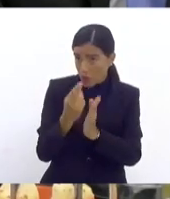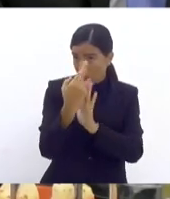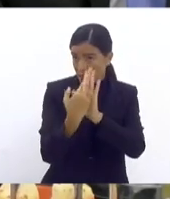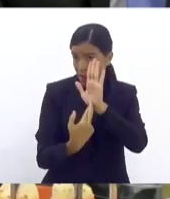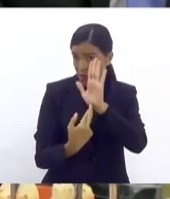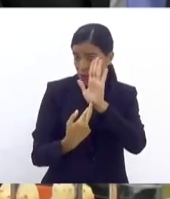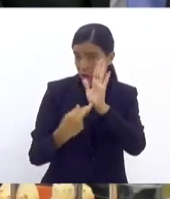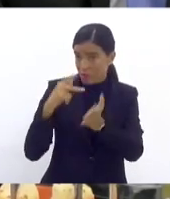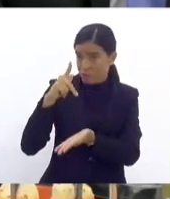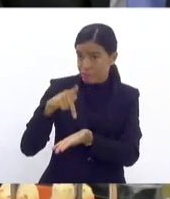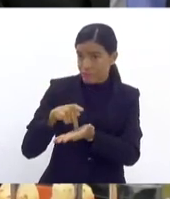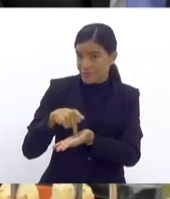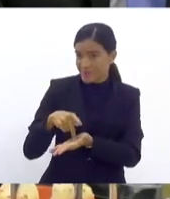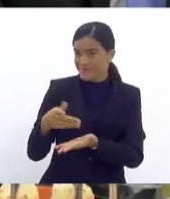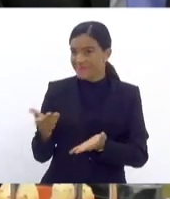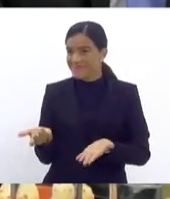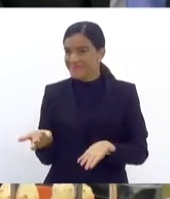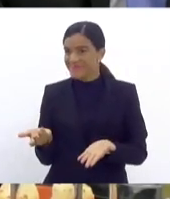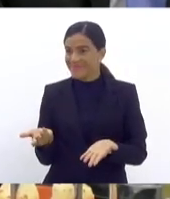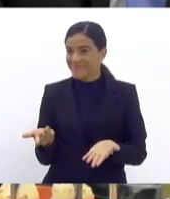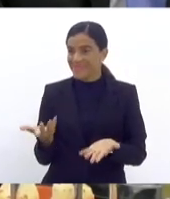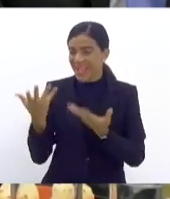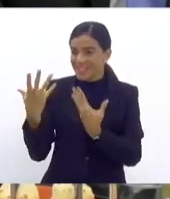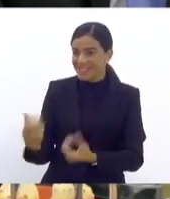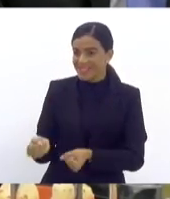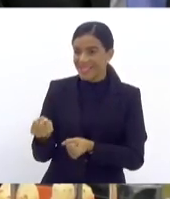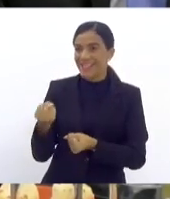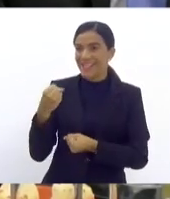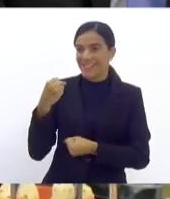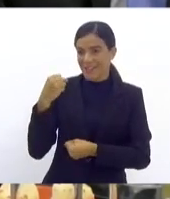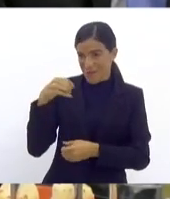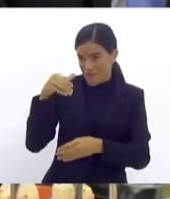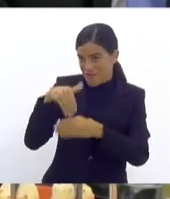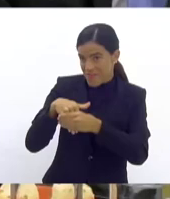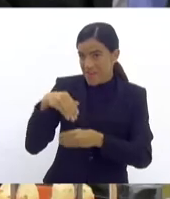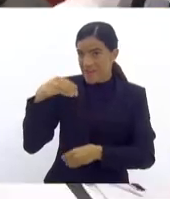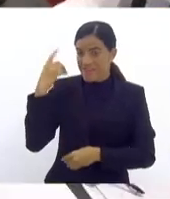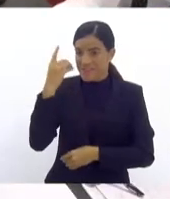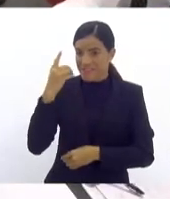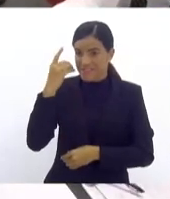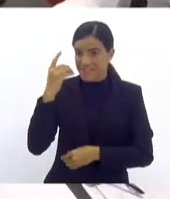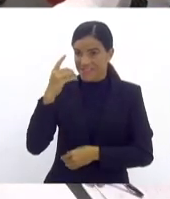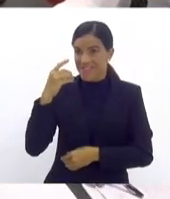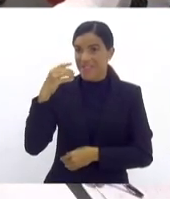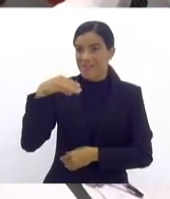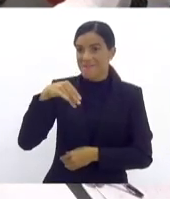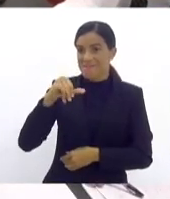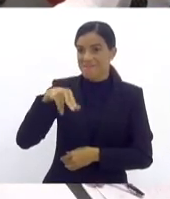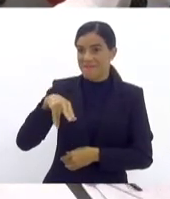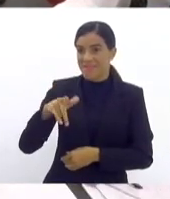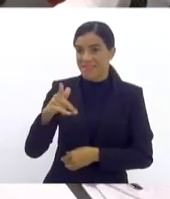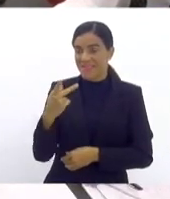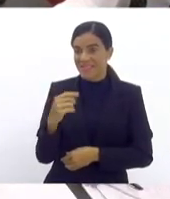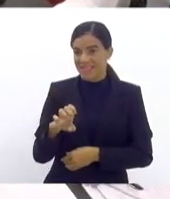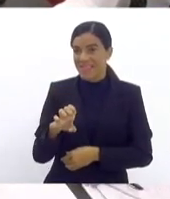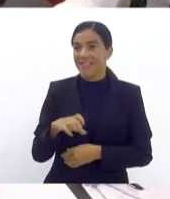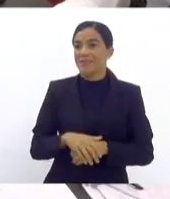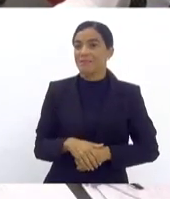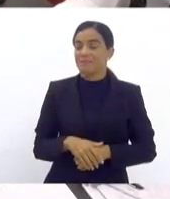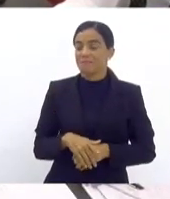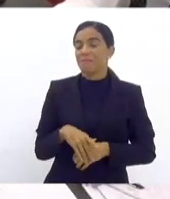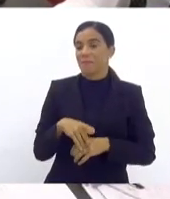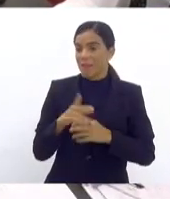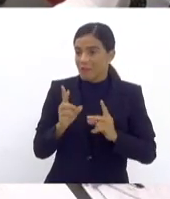já declarado o voto do deputado Mink pela constitucionalidade. Eu mantenho. Então, eu mantenho. Em votação, relatório original